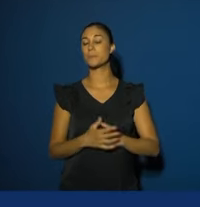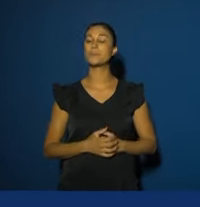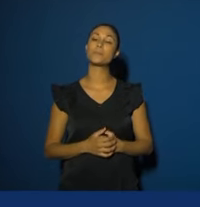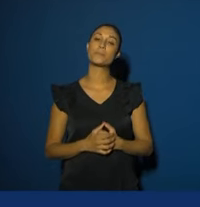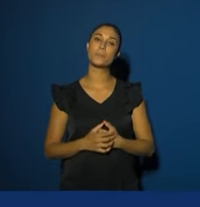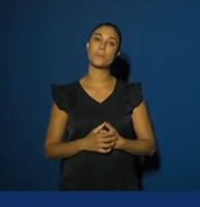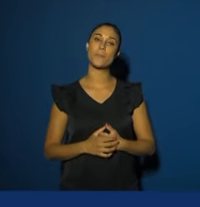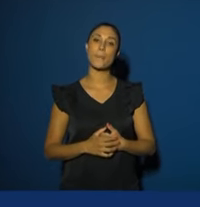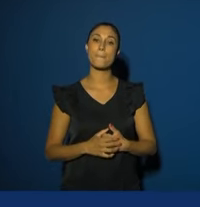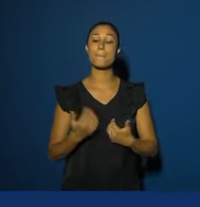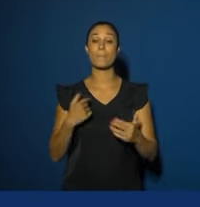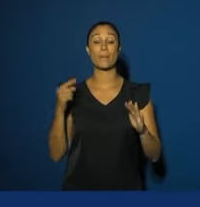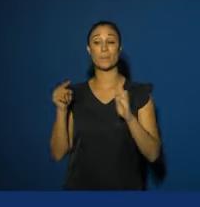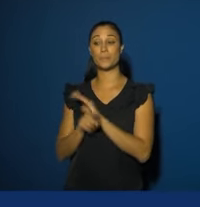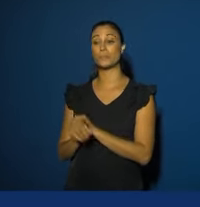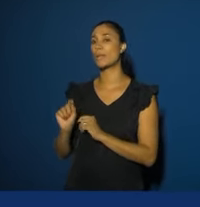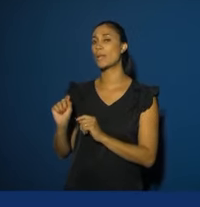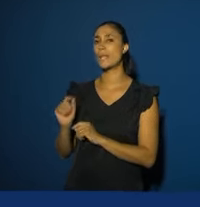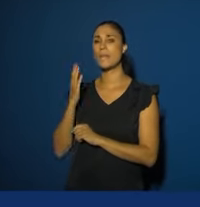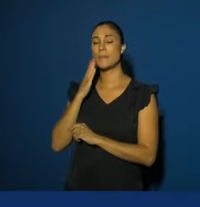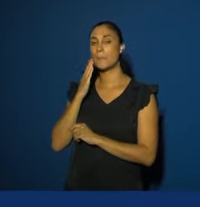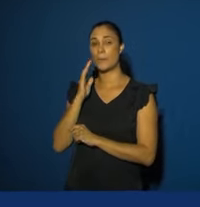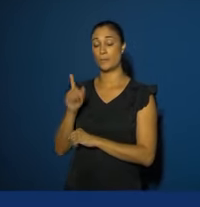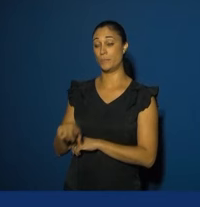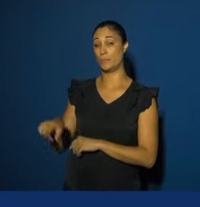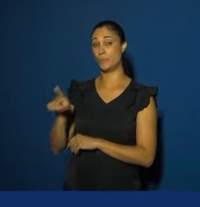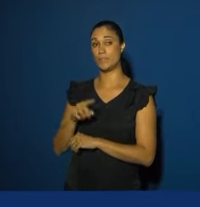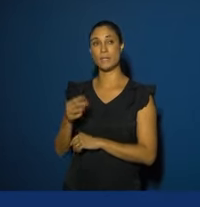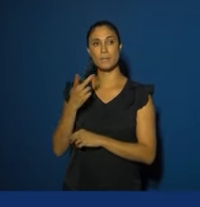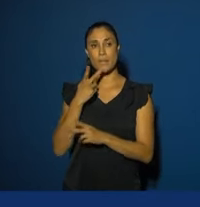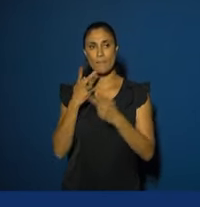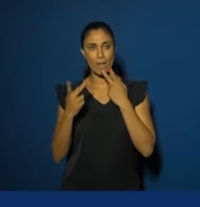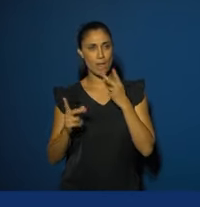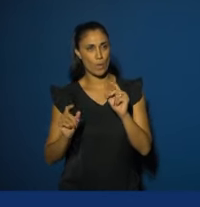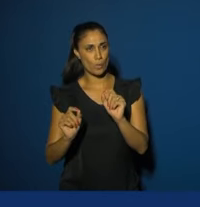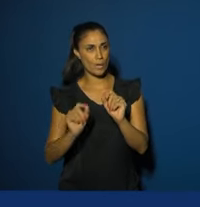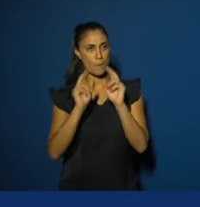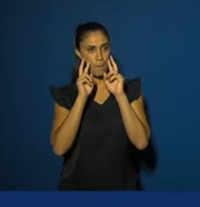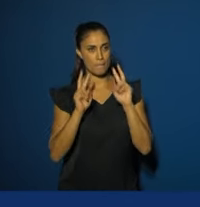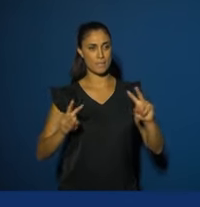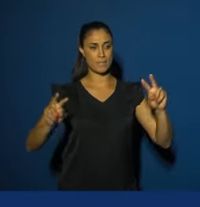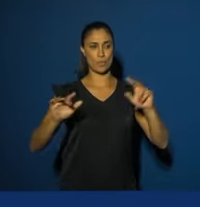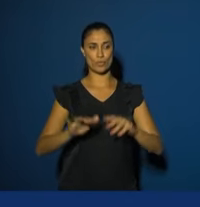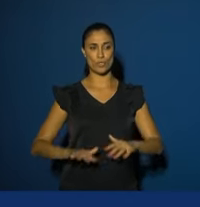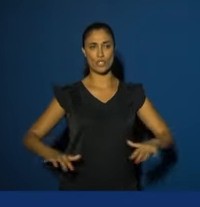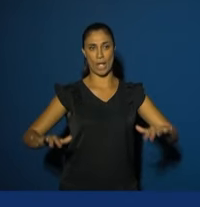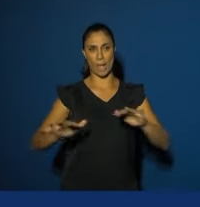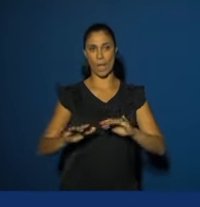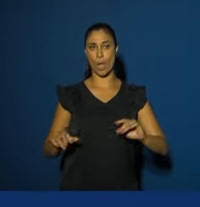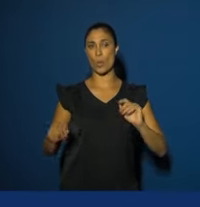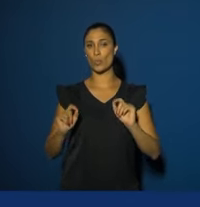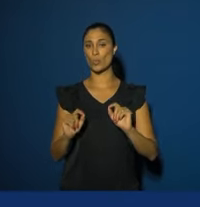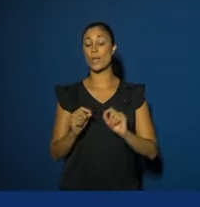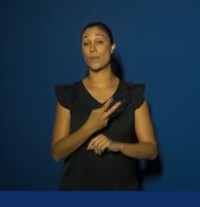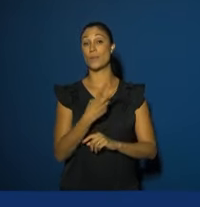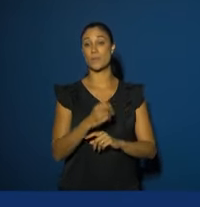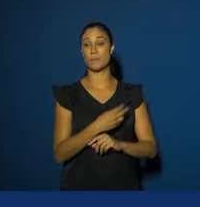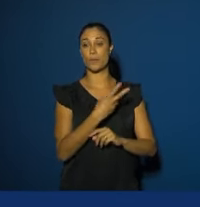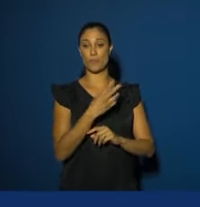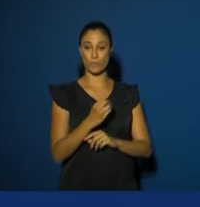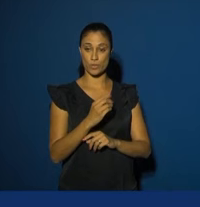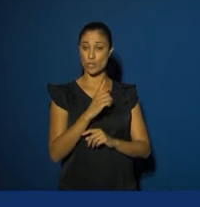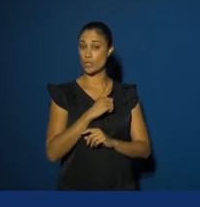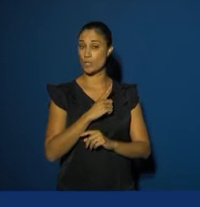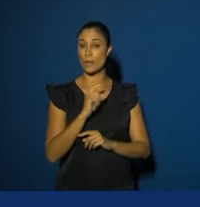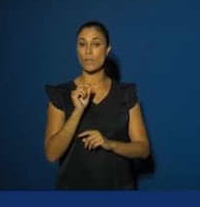eh Carla eu queria ouvir de você eh falar um pouco mais uma visão geral assim do saneamento né em 2020 a gente